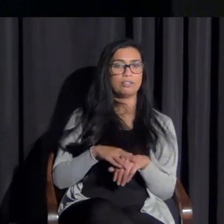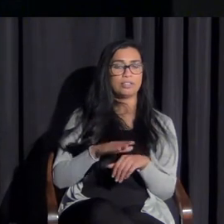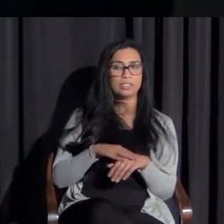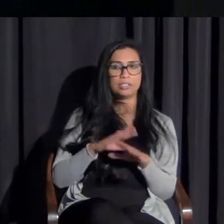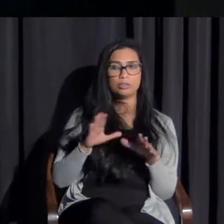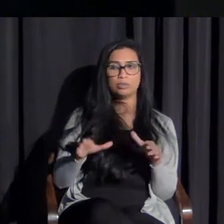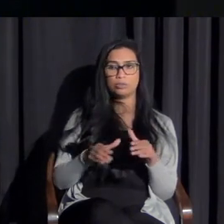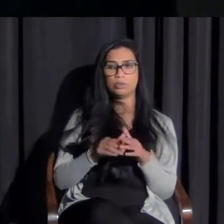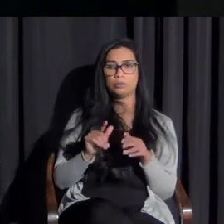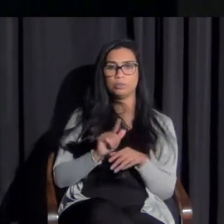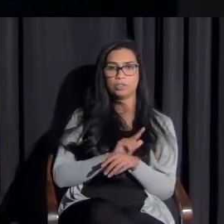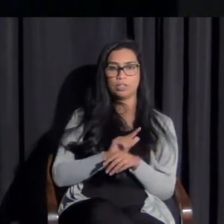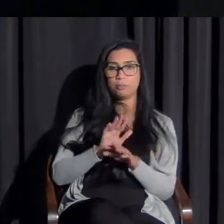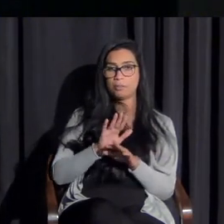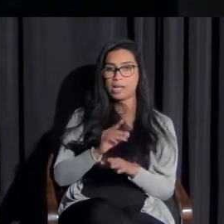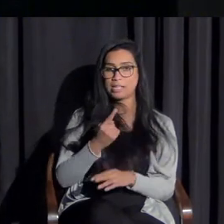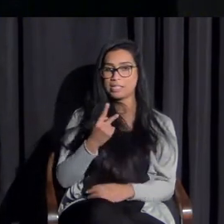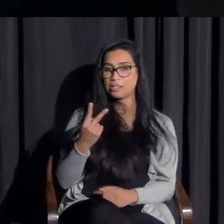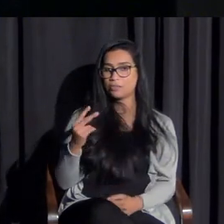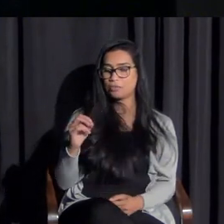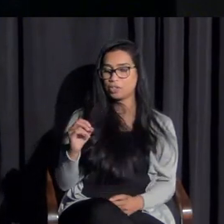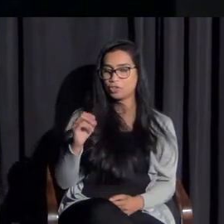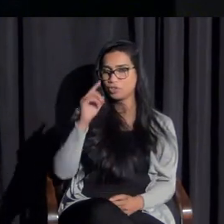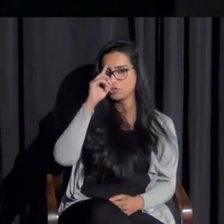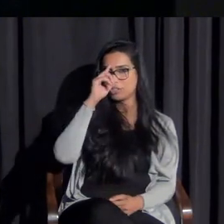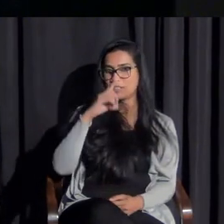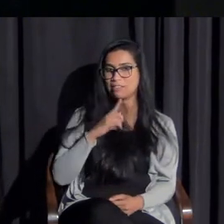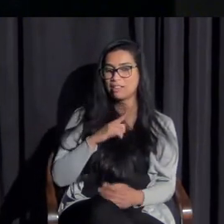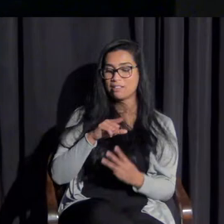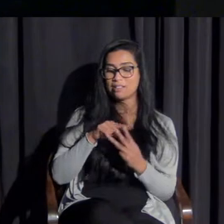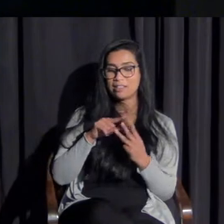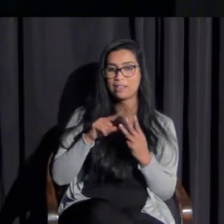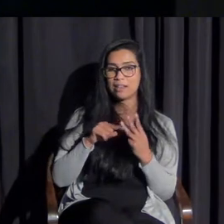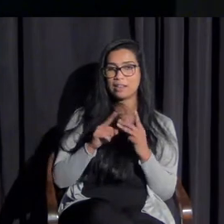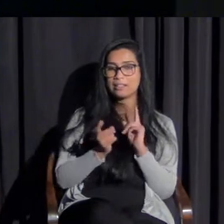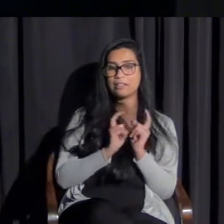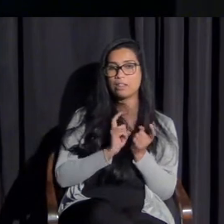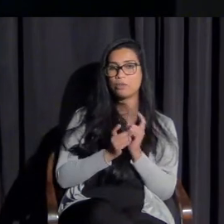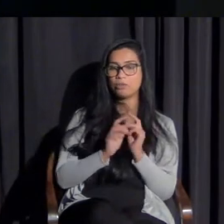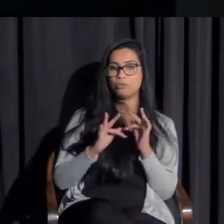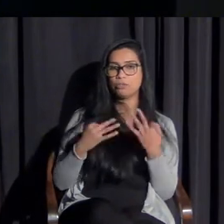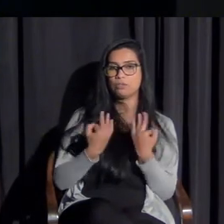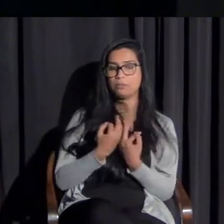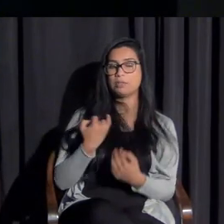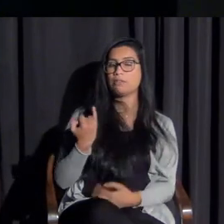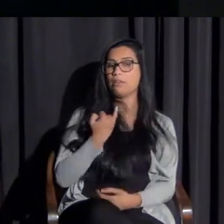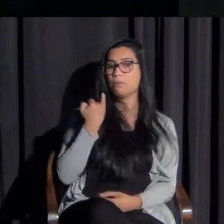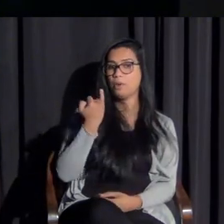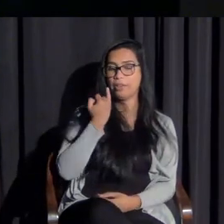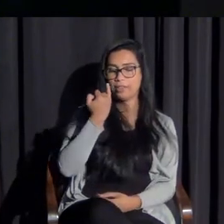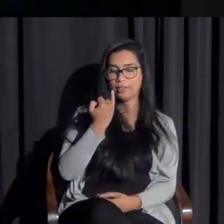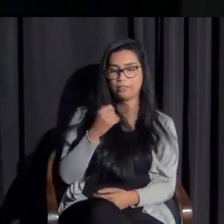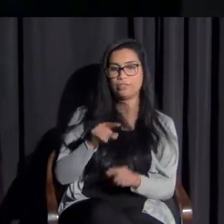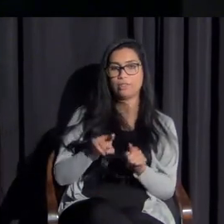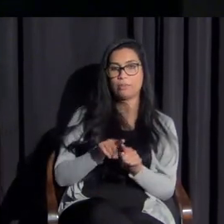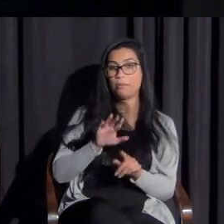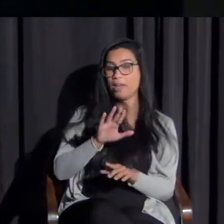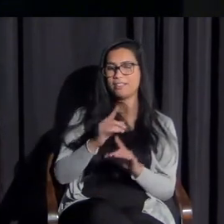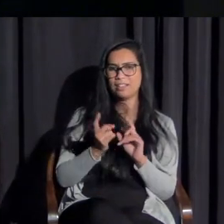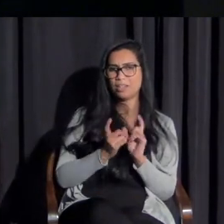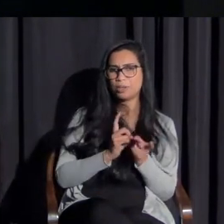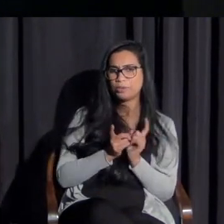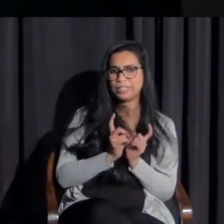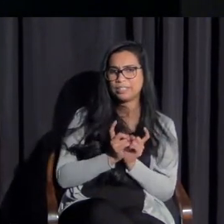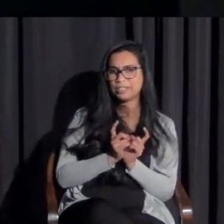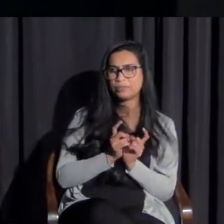nós, em 120 dias, já fizemos 3 reuniões com as famílias, né? Então, isso é importante. E aí, reunião, né, não é